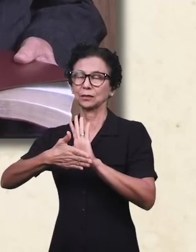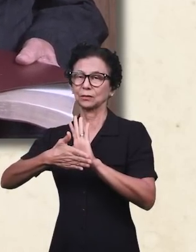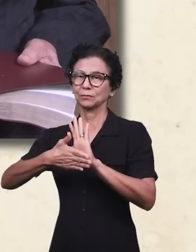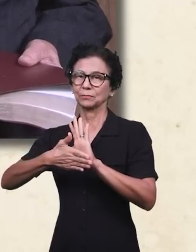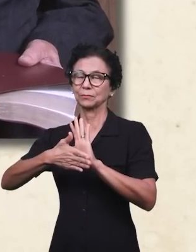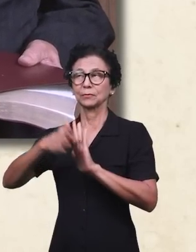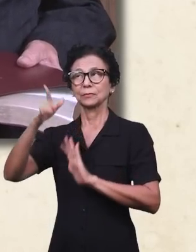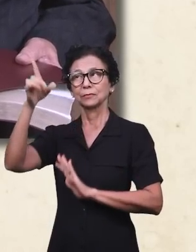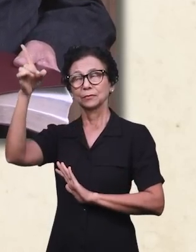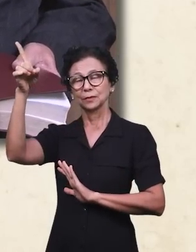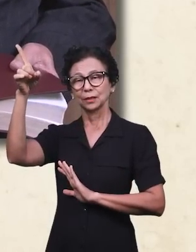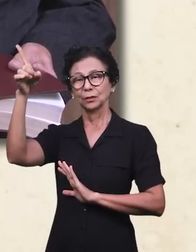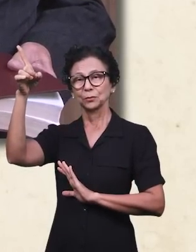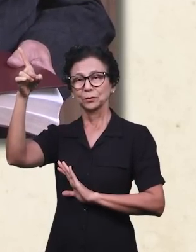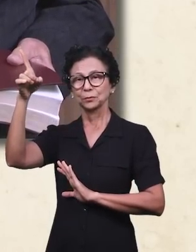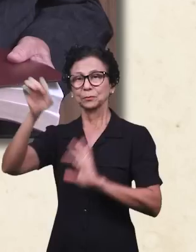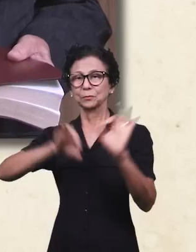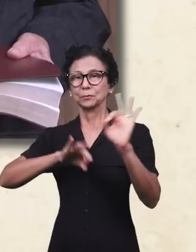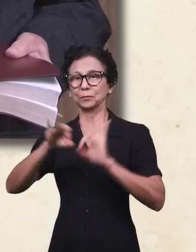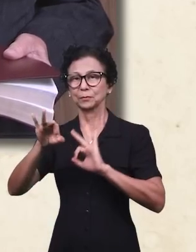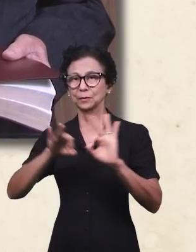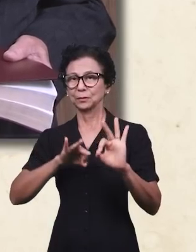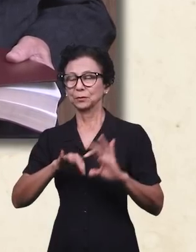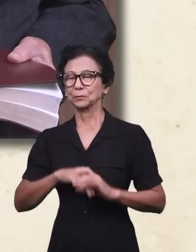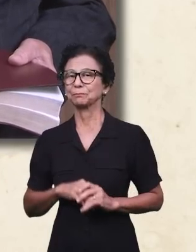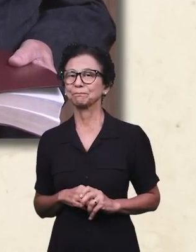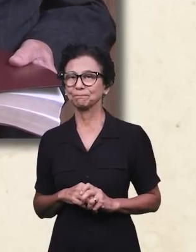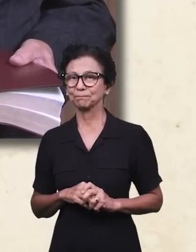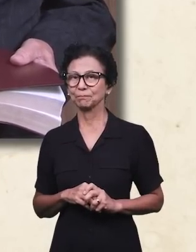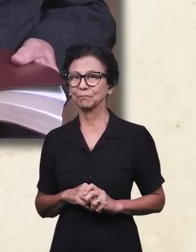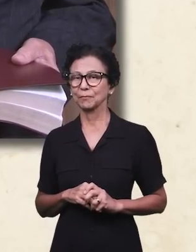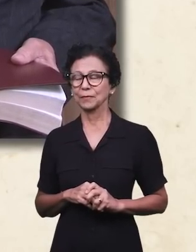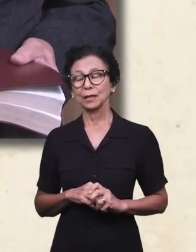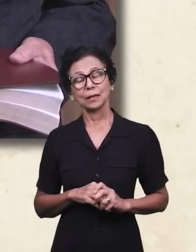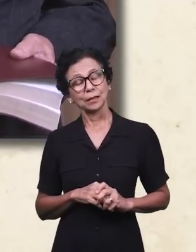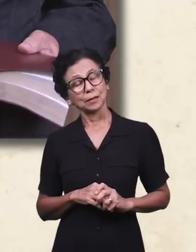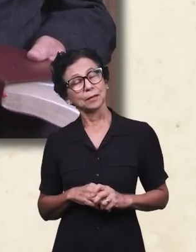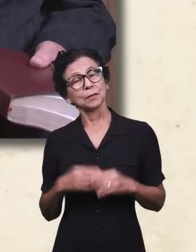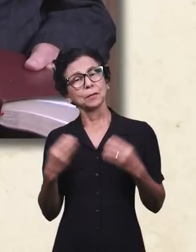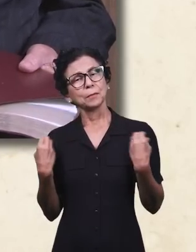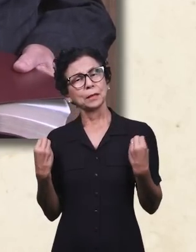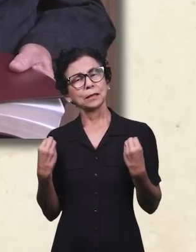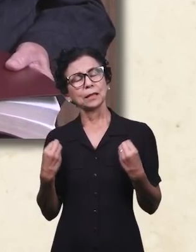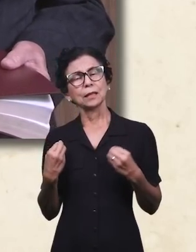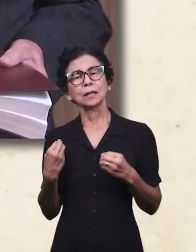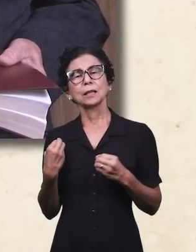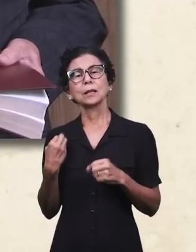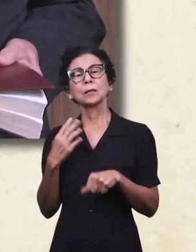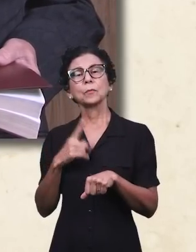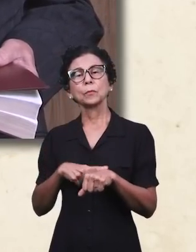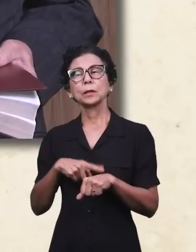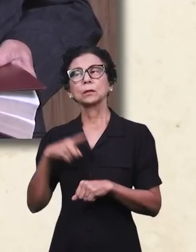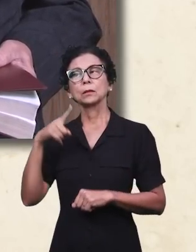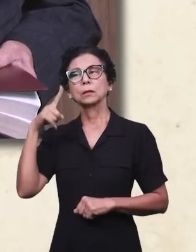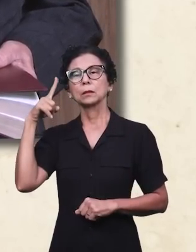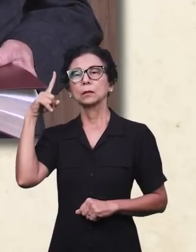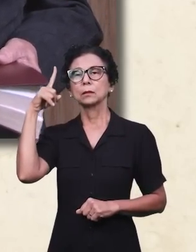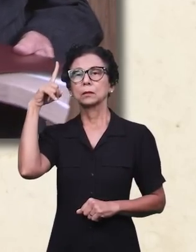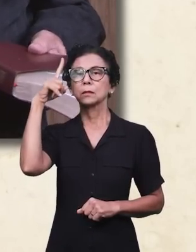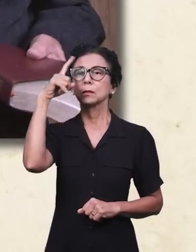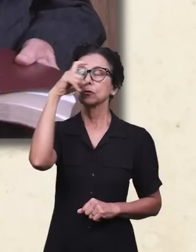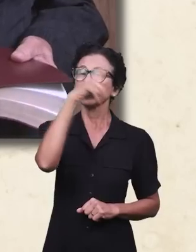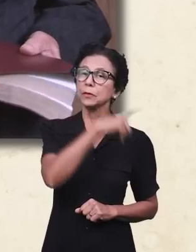O plano que Deus tem para sermos capazes de, nas horas de adversidade, nas horas em